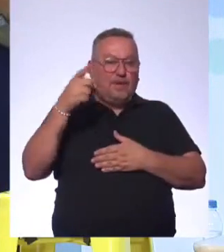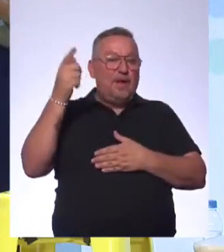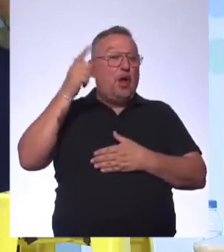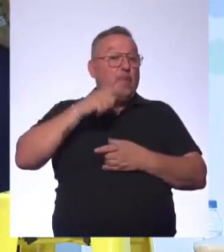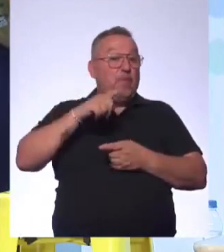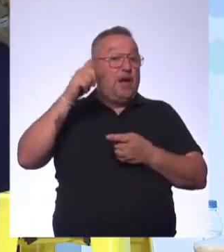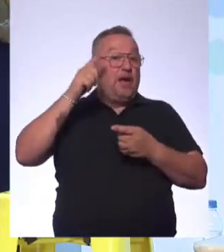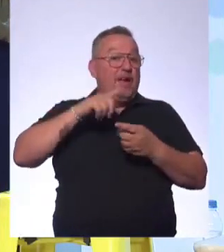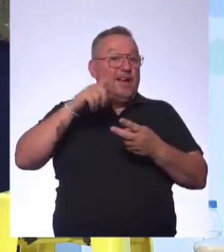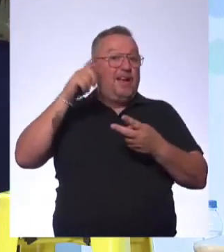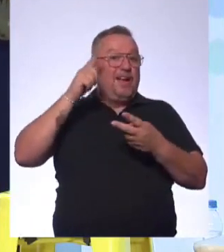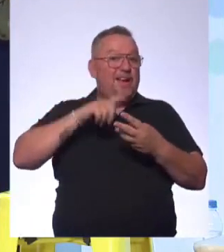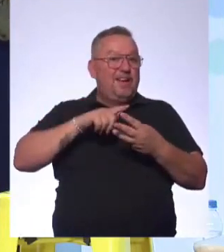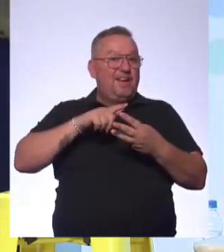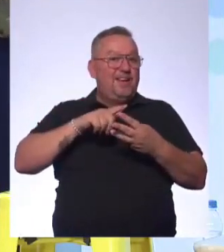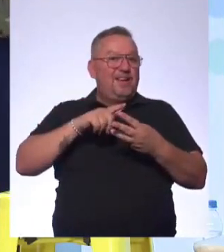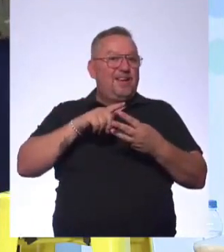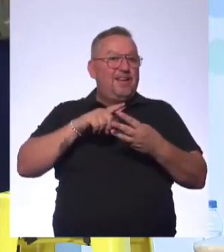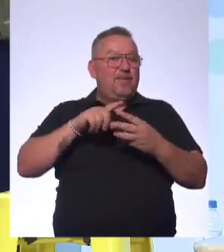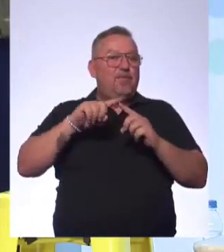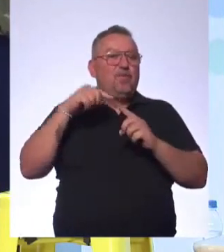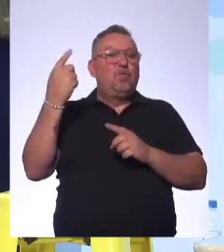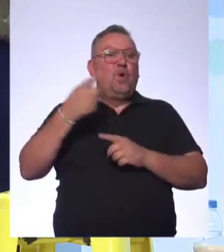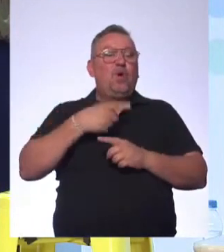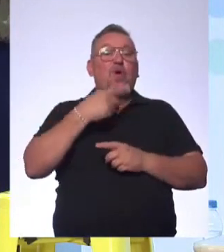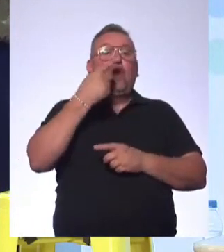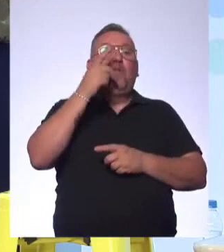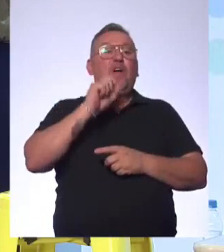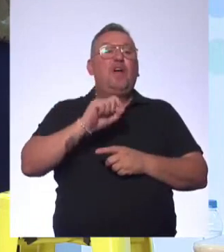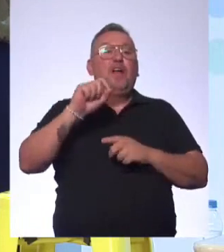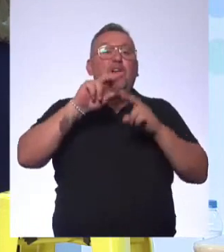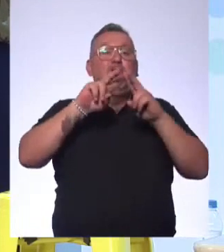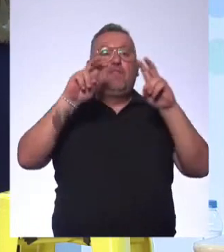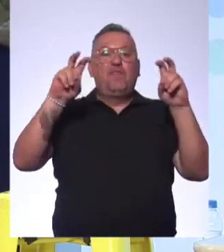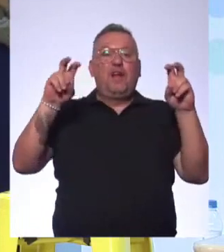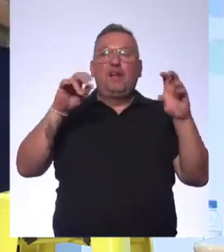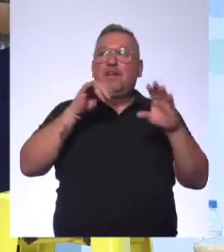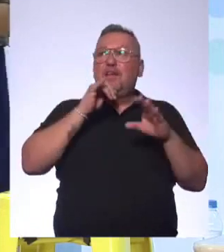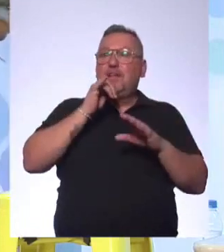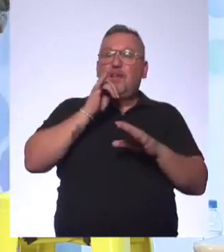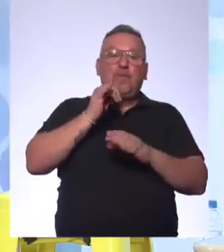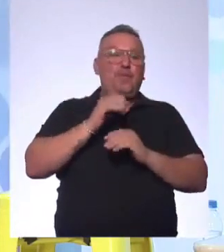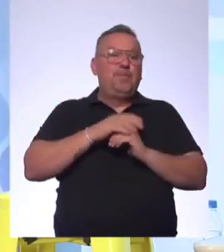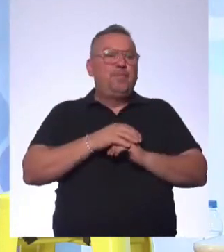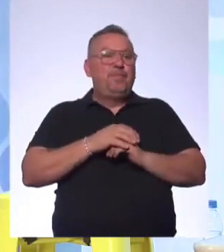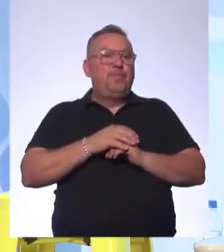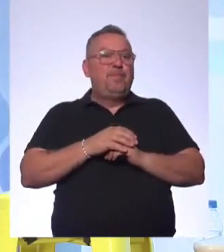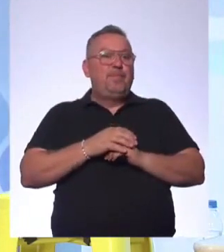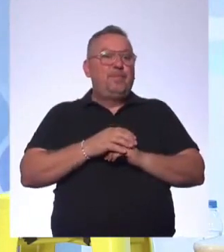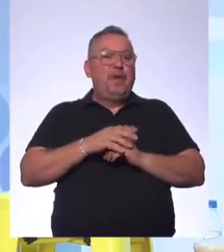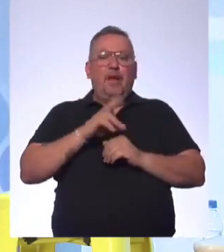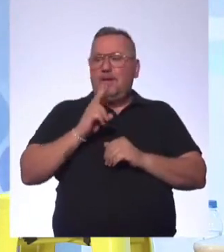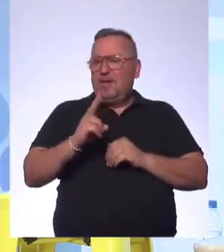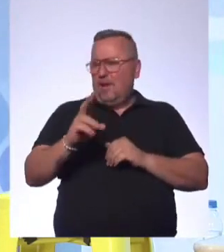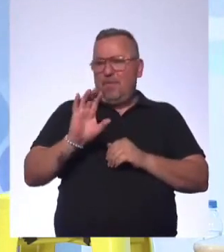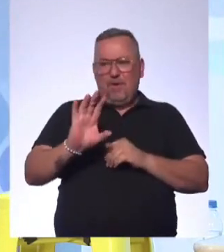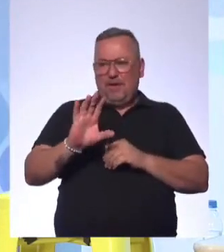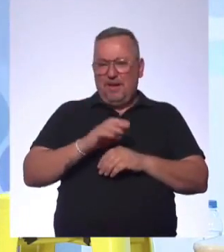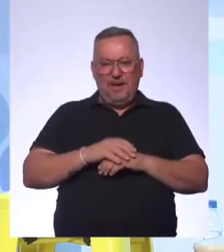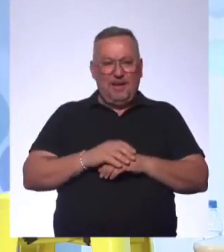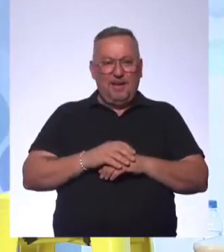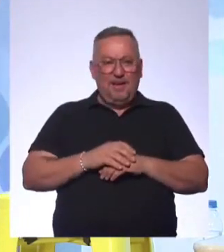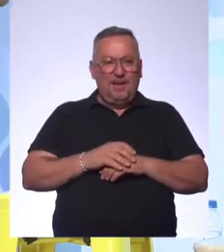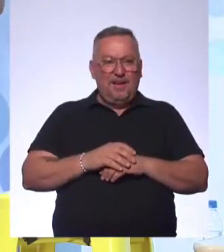repetições, nós acabamos falando frases do tipo sempre foi assim, não